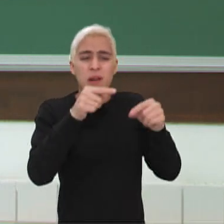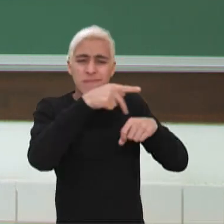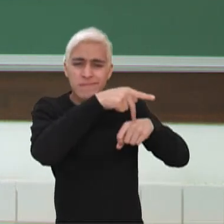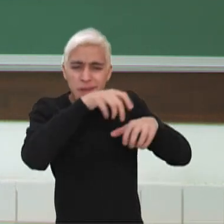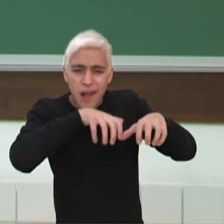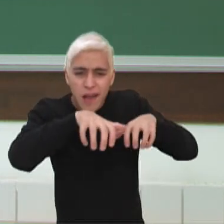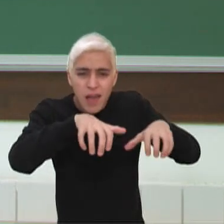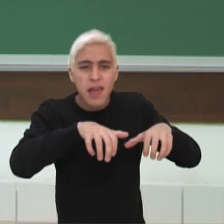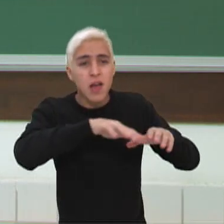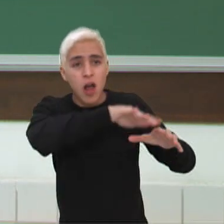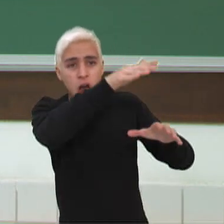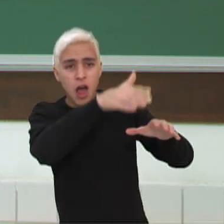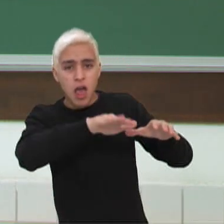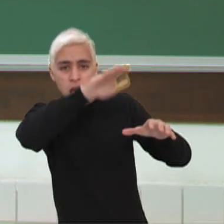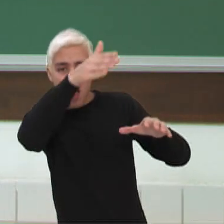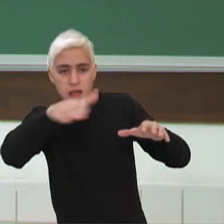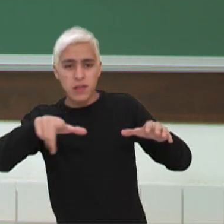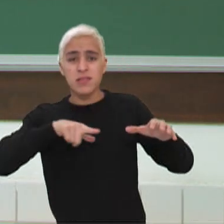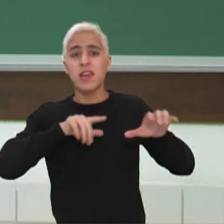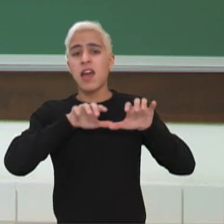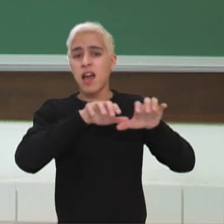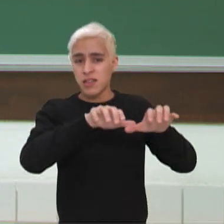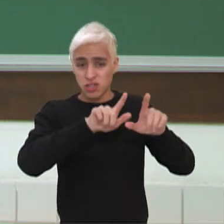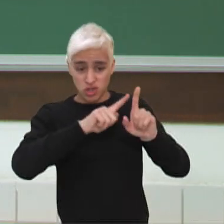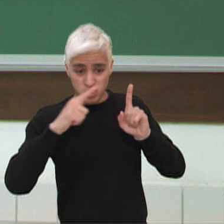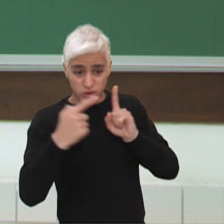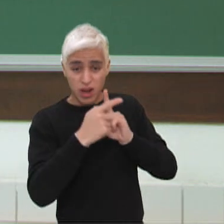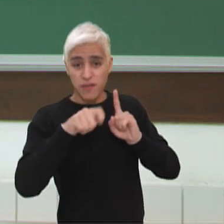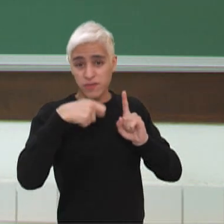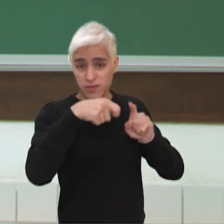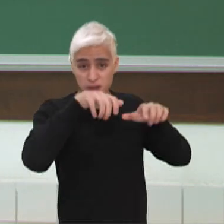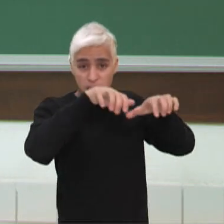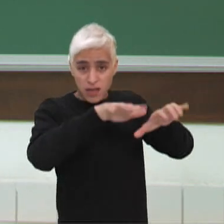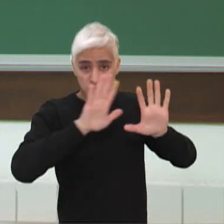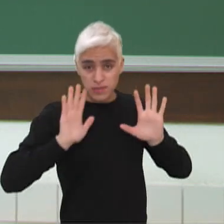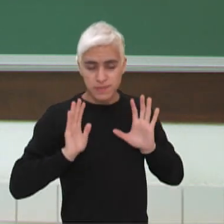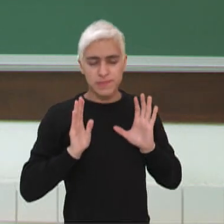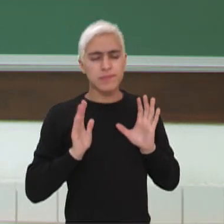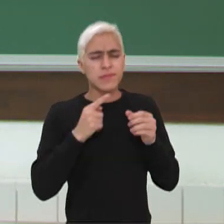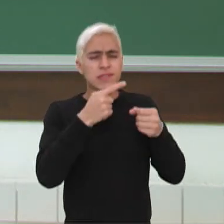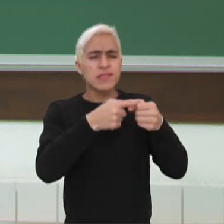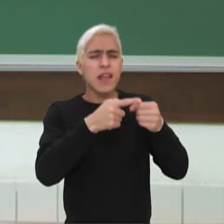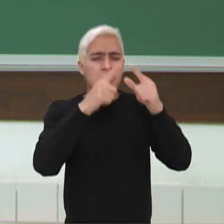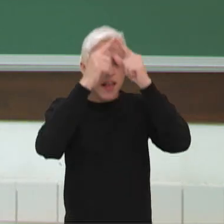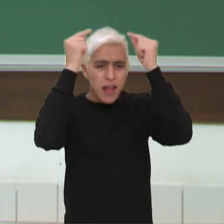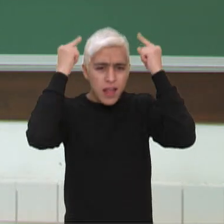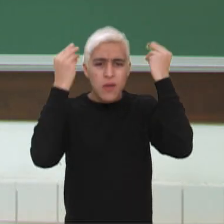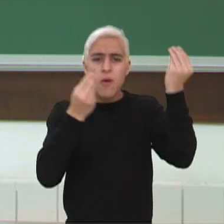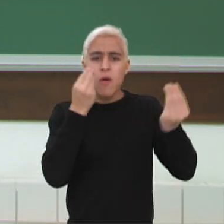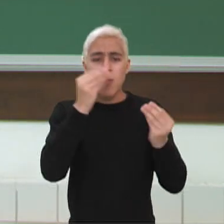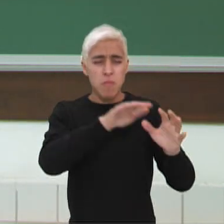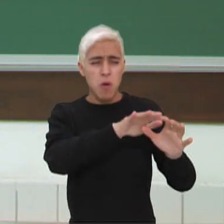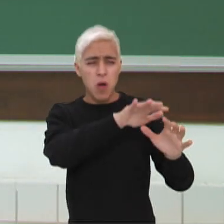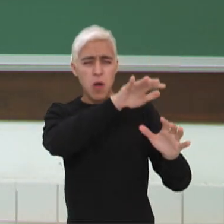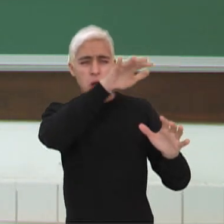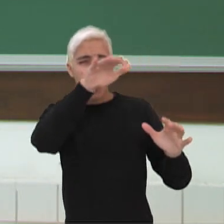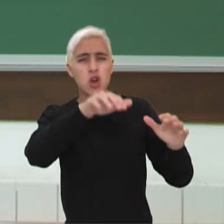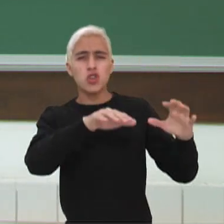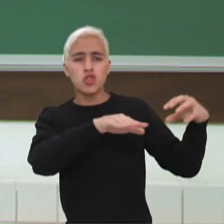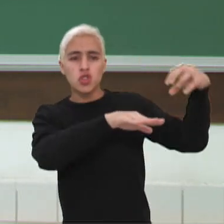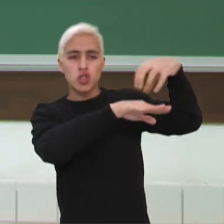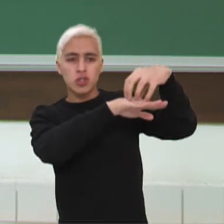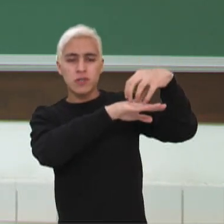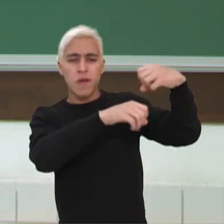rochosa. Então ela tem os seus altos e baixos geograficamente falando. E ali na cidade de Atenas, o templo foi construído ali no topo, com